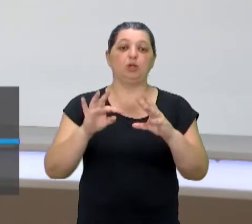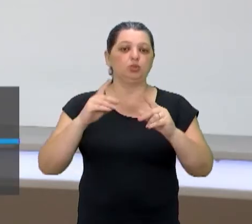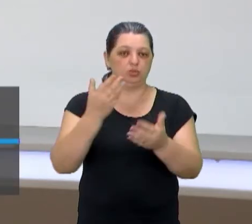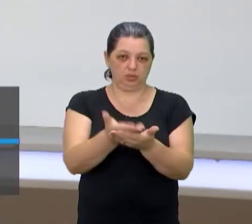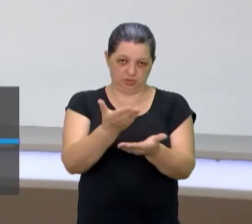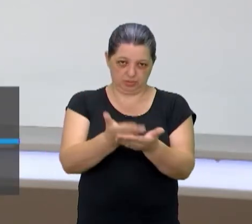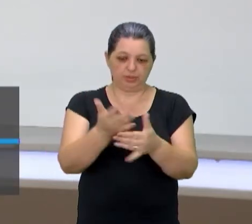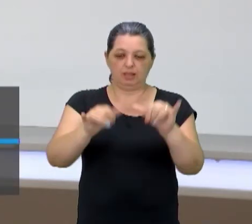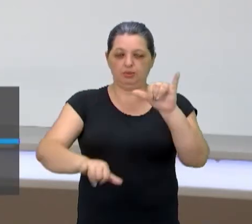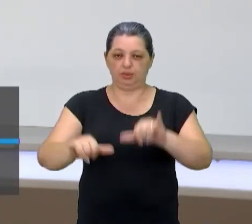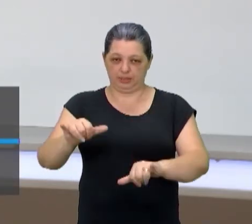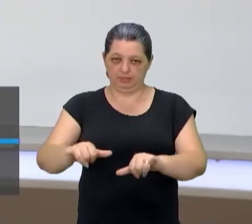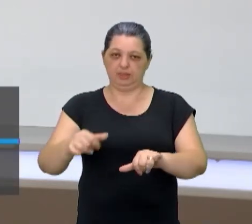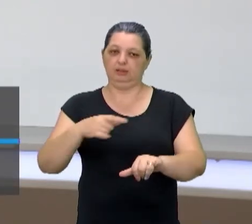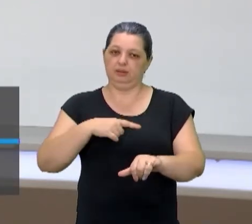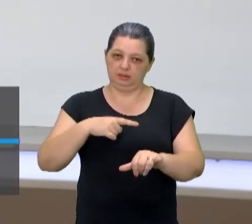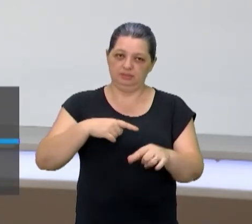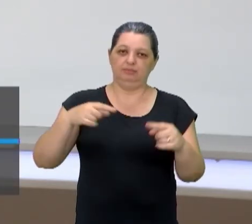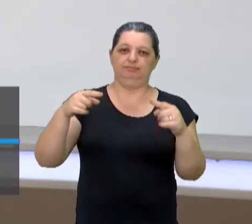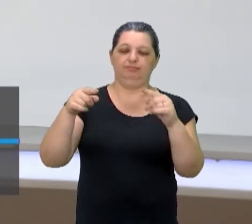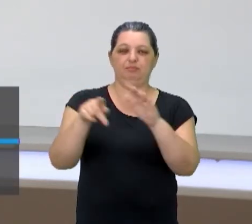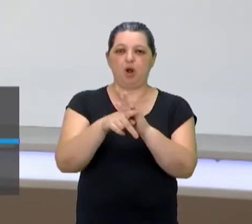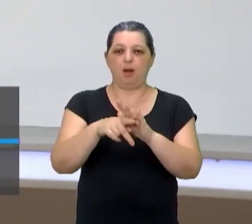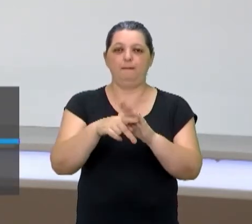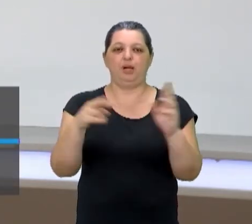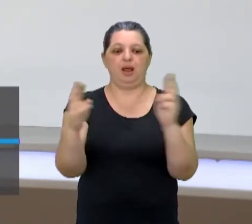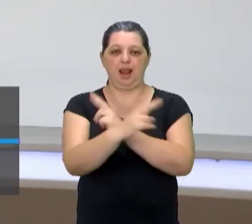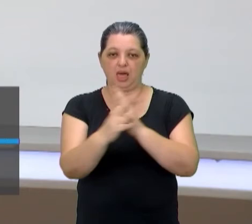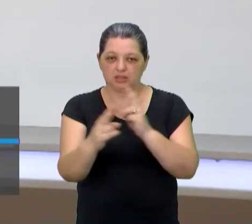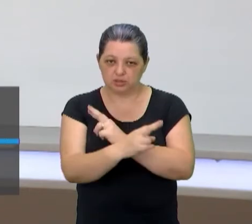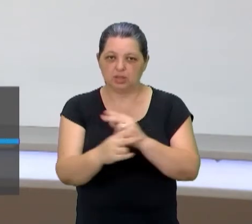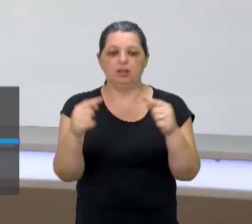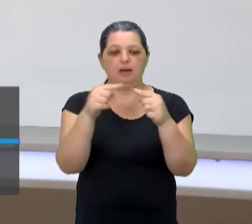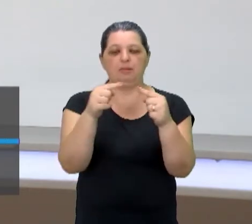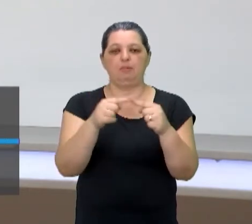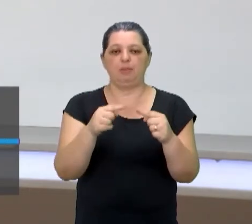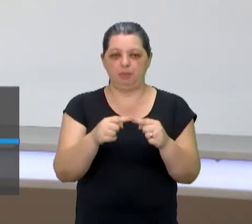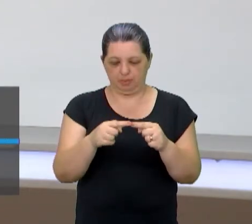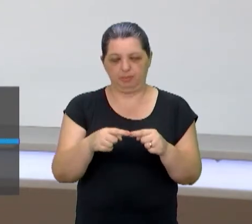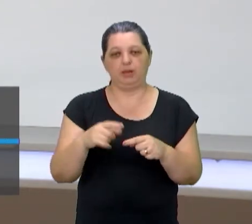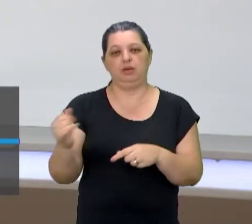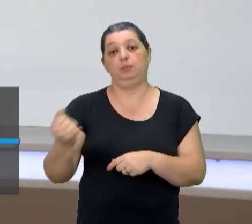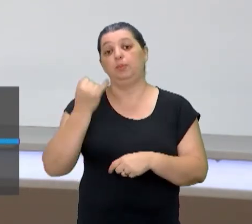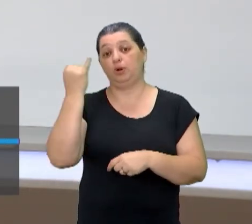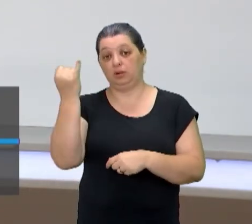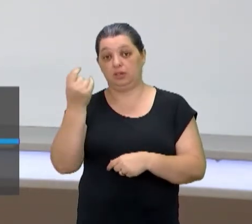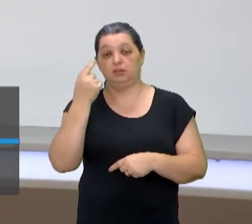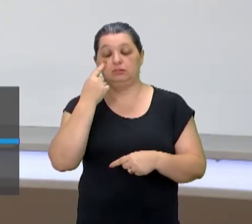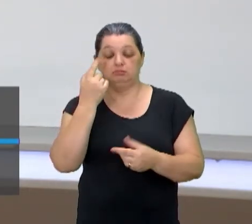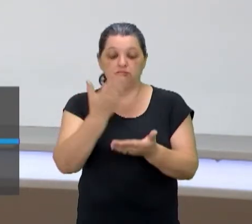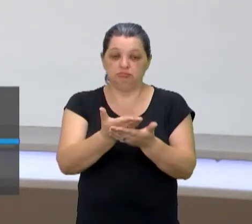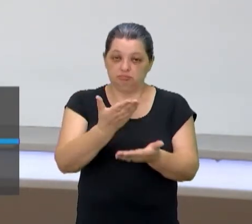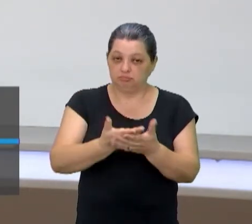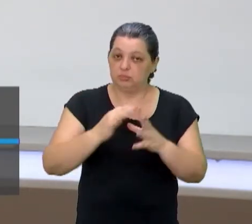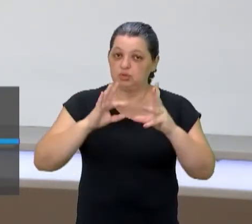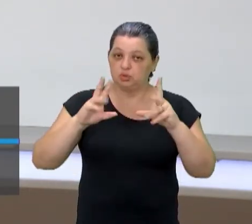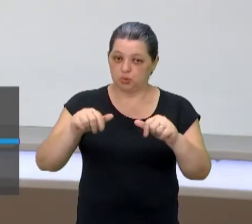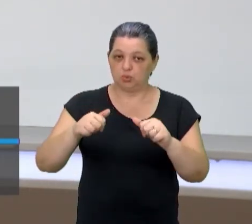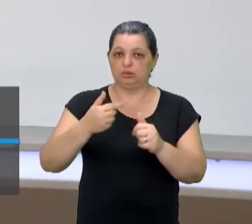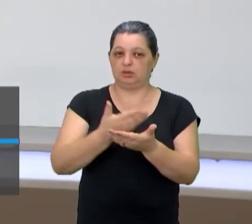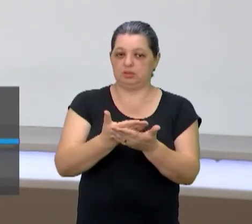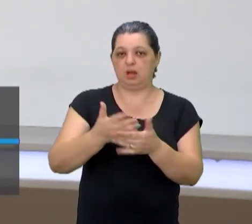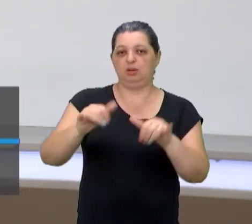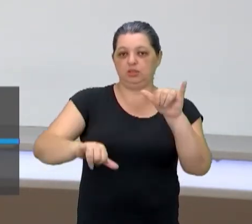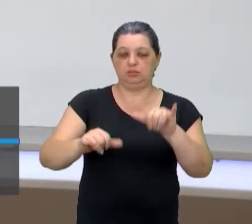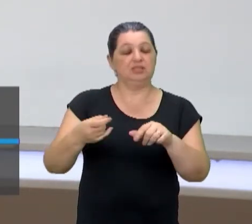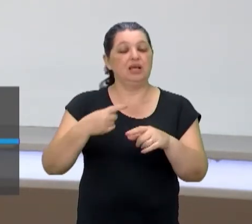estudando de química está relacionado. Então, por isso que é importante prestar atenção em todas as aulas de química e não deixar ficar a dúvida. Se